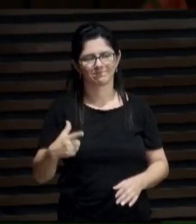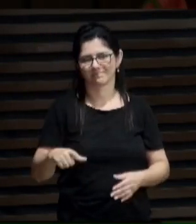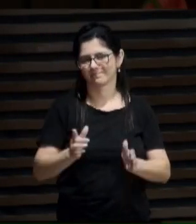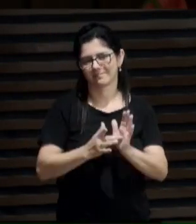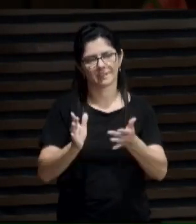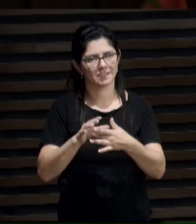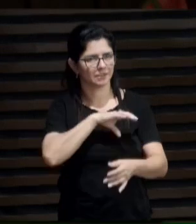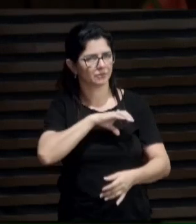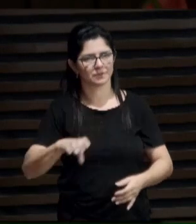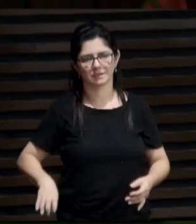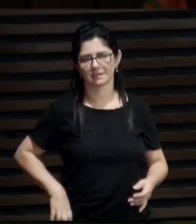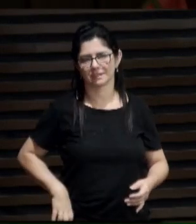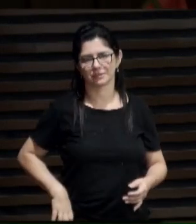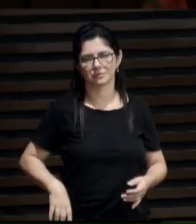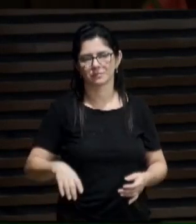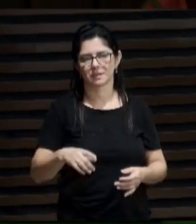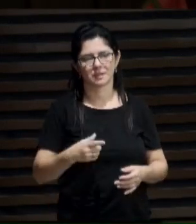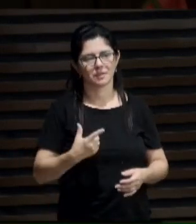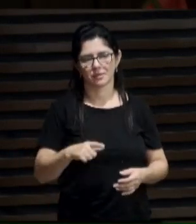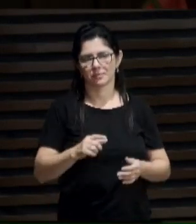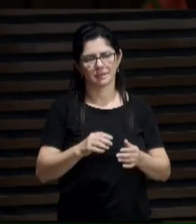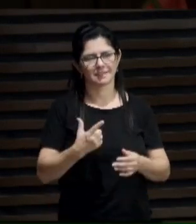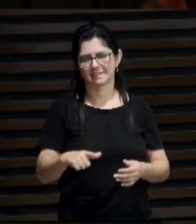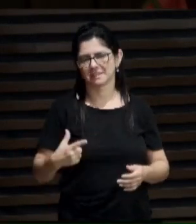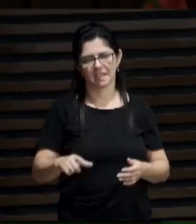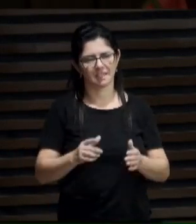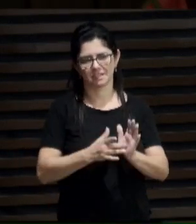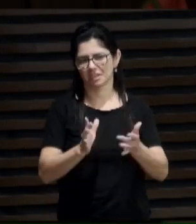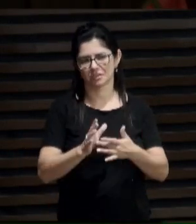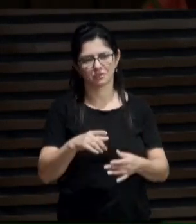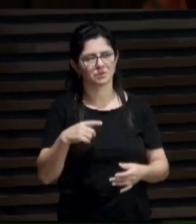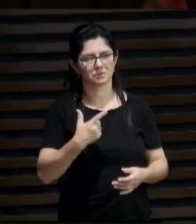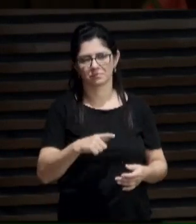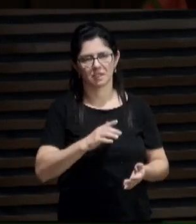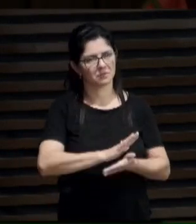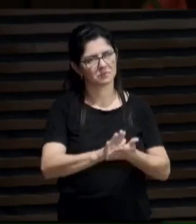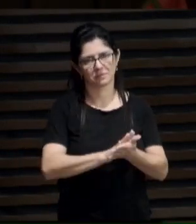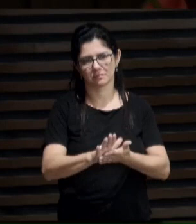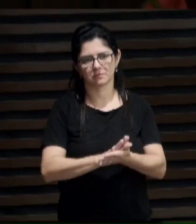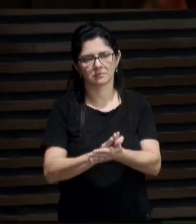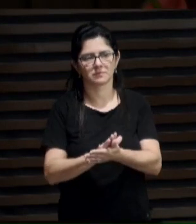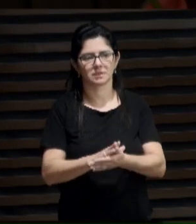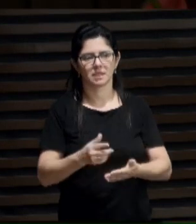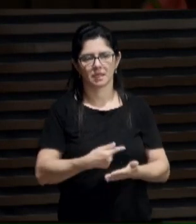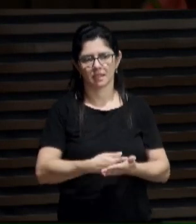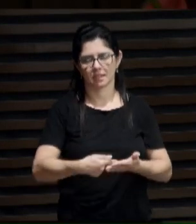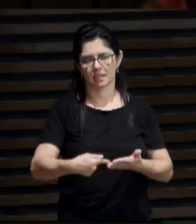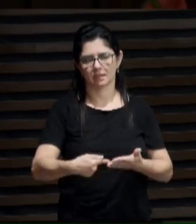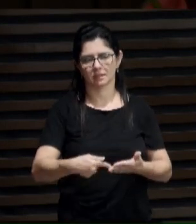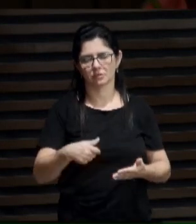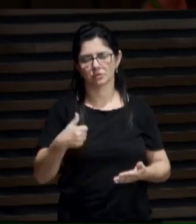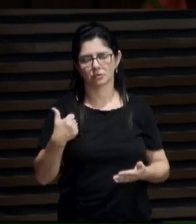sem Ele não temos nada. Depois você veja também o que diz Gálatas 1, versículo 15